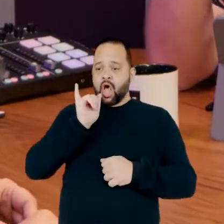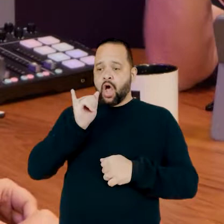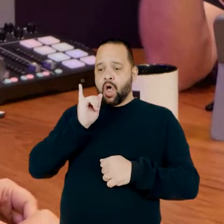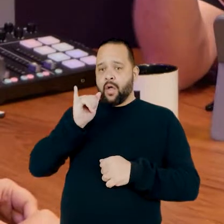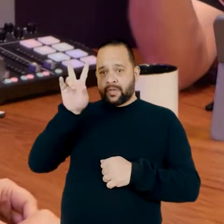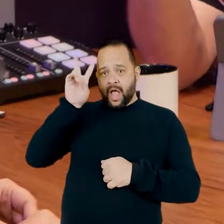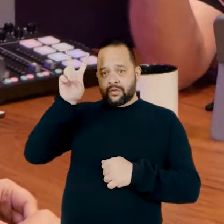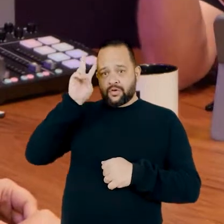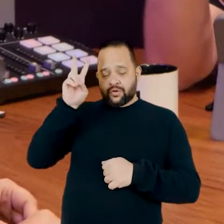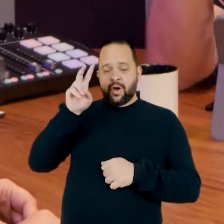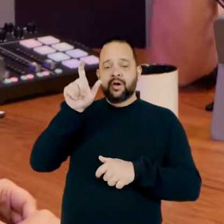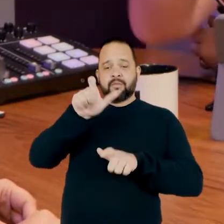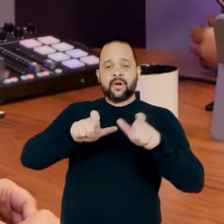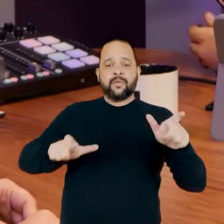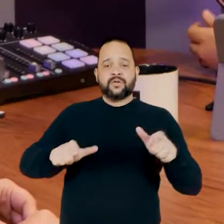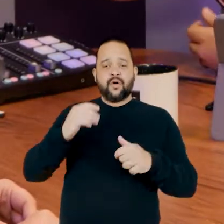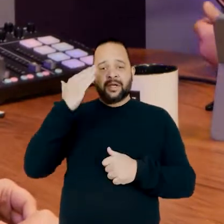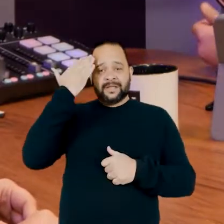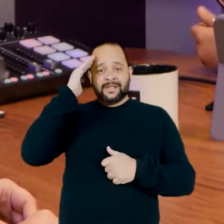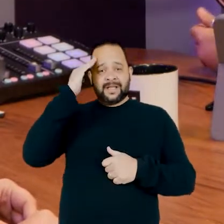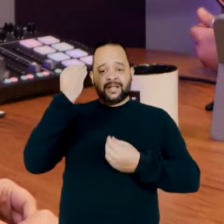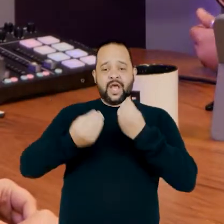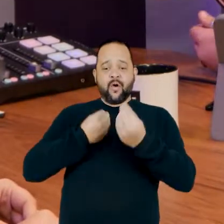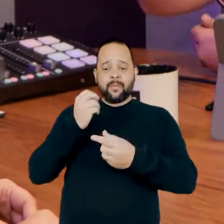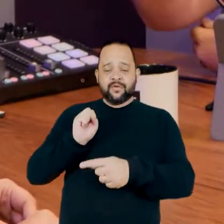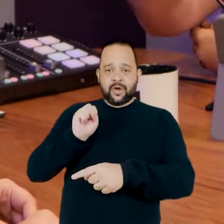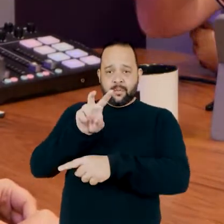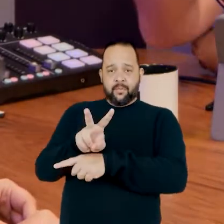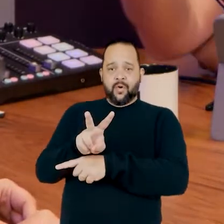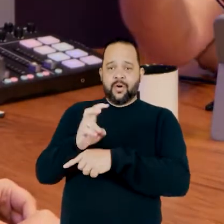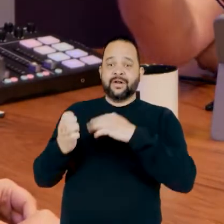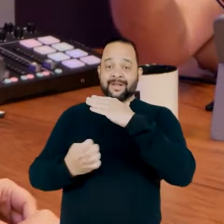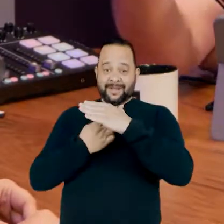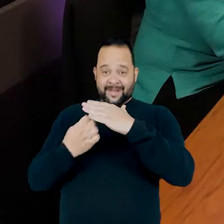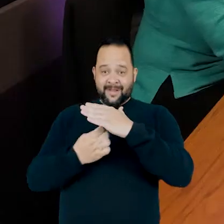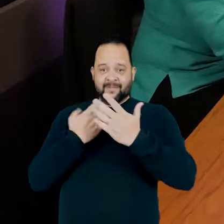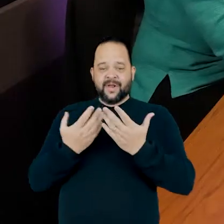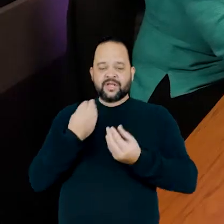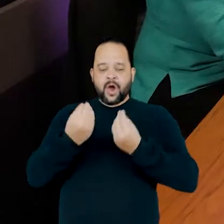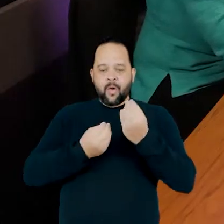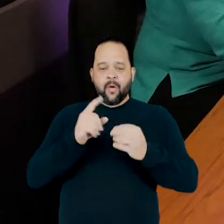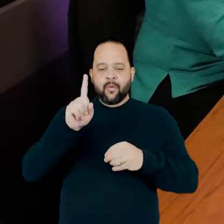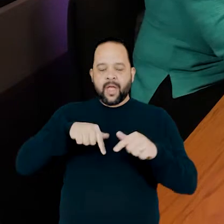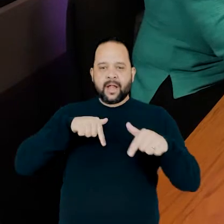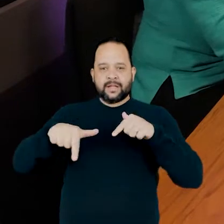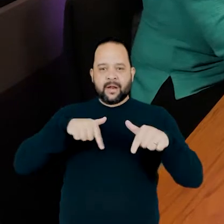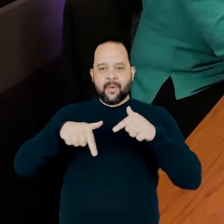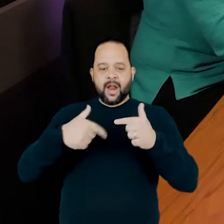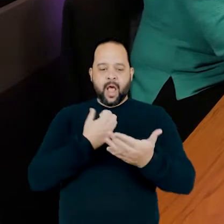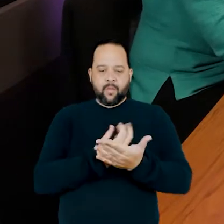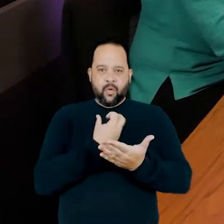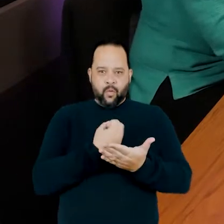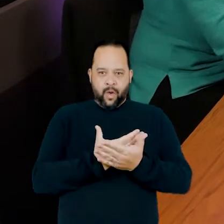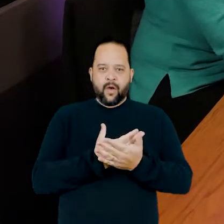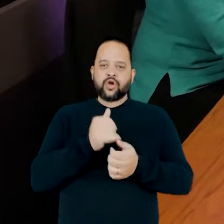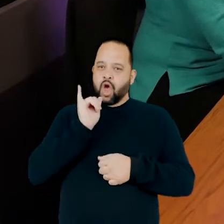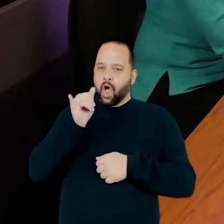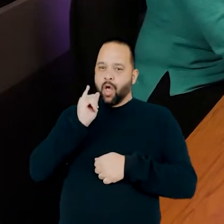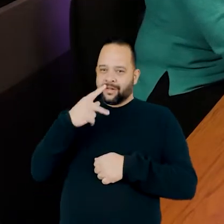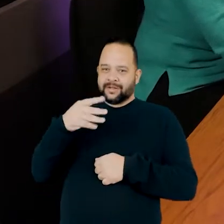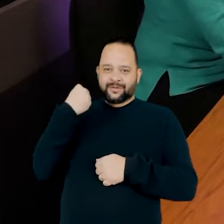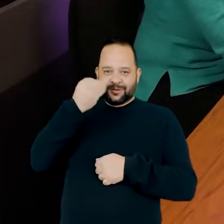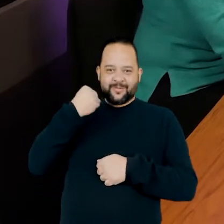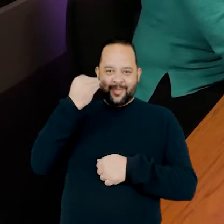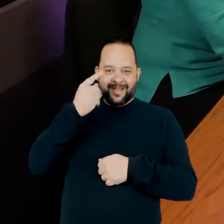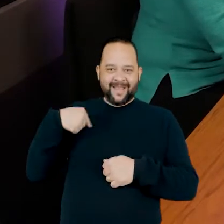pra o pessoal até entender como que você chegou na Shure, entender como é trabalhar com áudio, pouquinho da sua experiência. Você pode contar um pouco da sua história